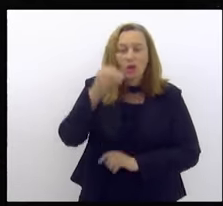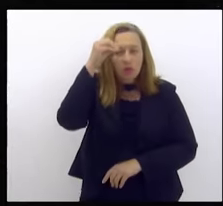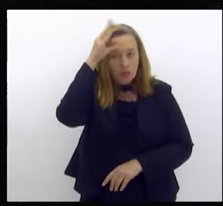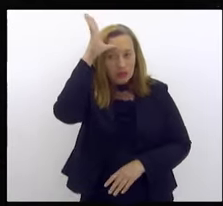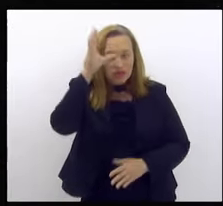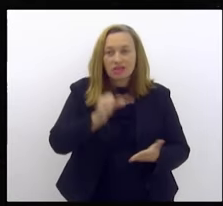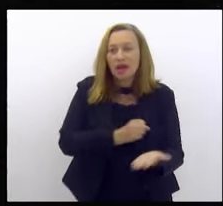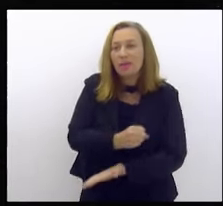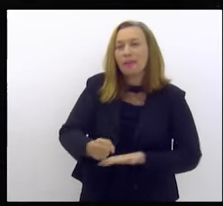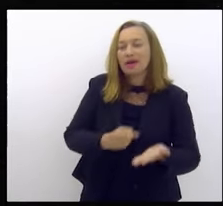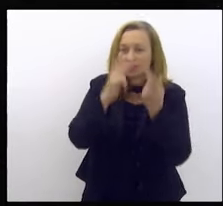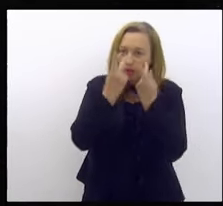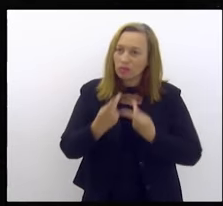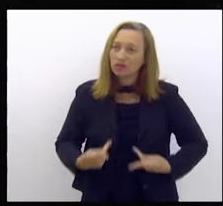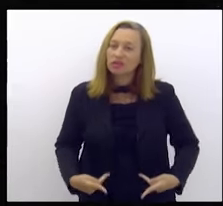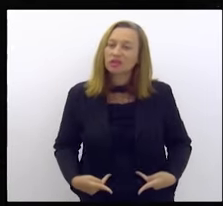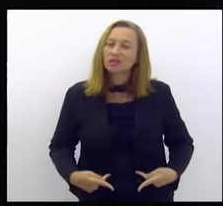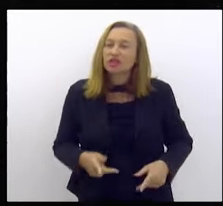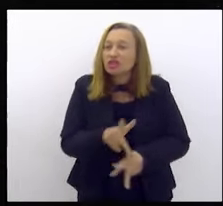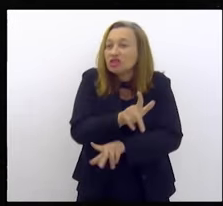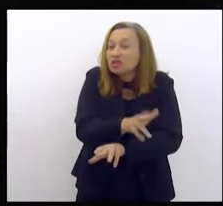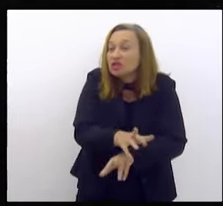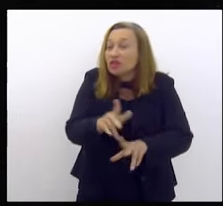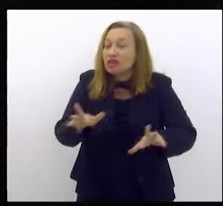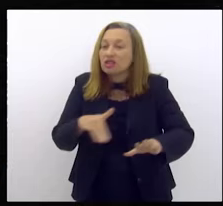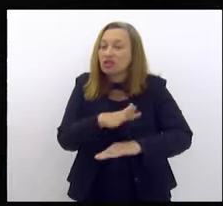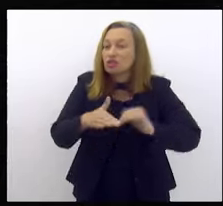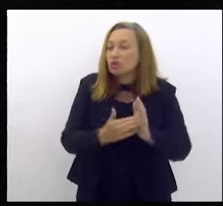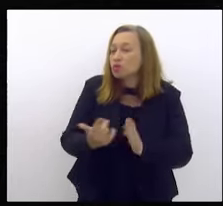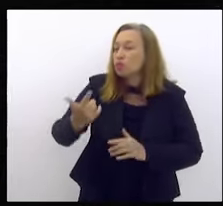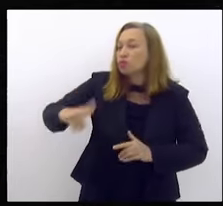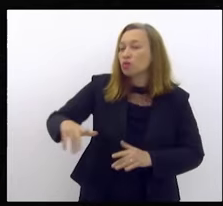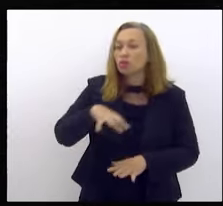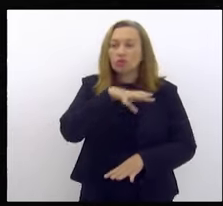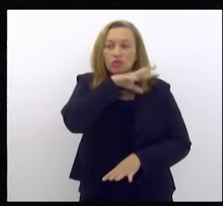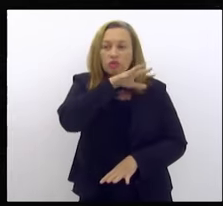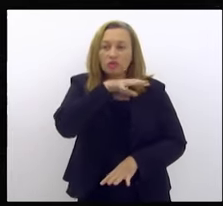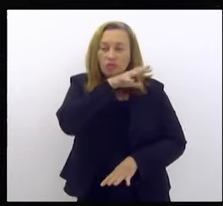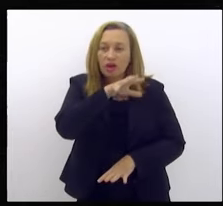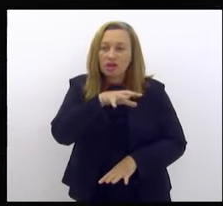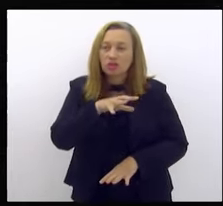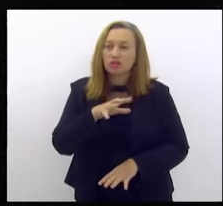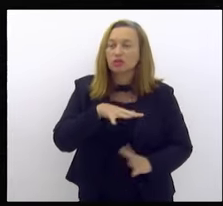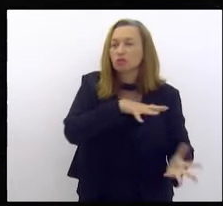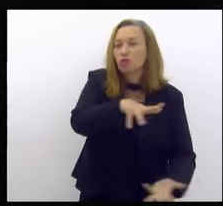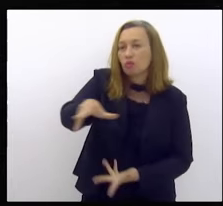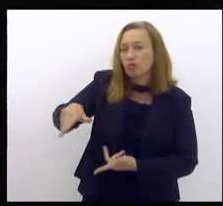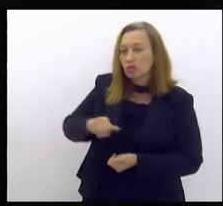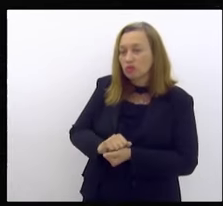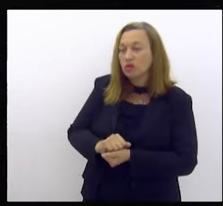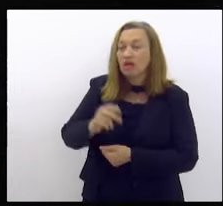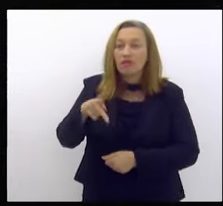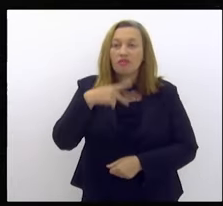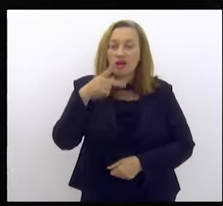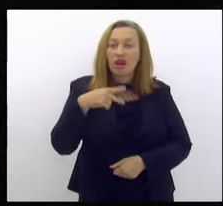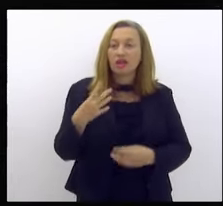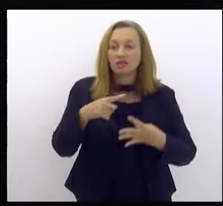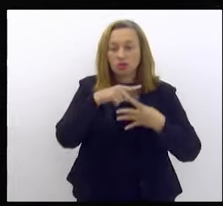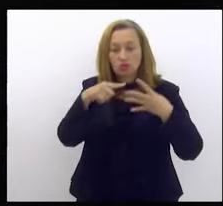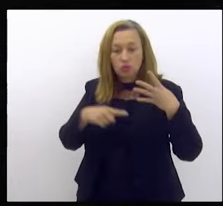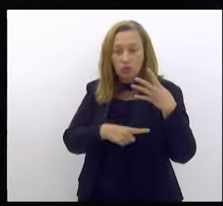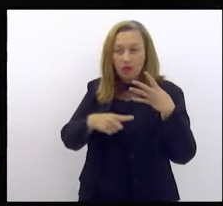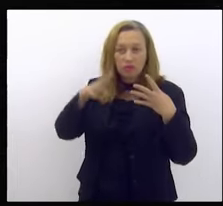da humanidade que nos difere de todos os outros animais da natureza. Então, falar aqui dos quatro